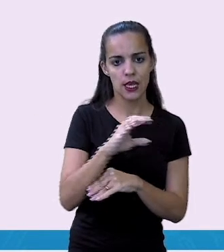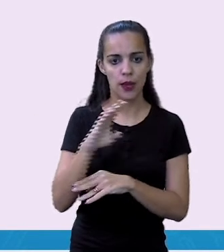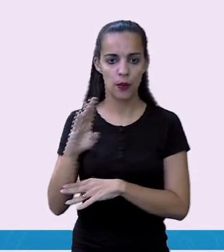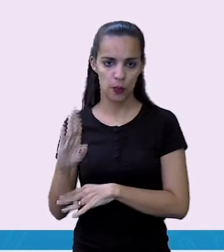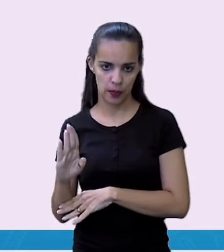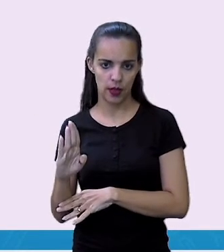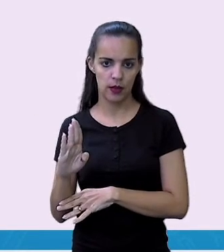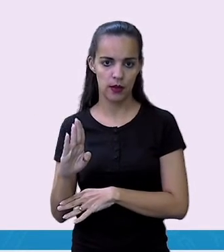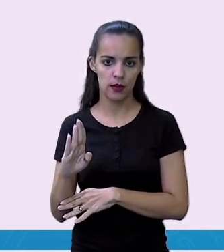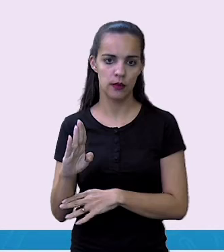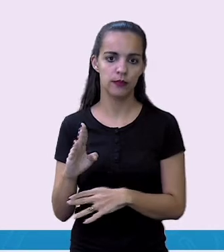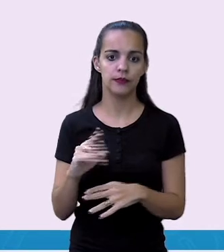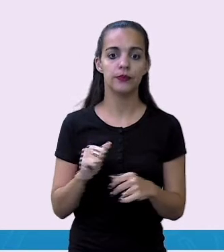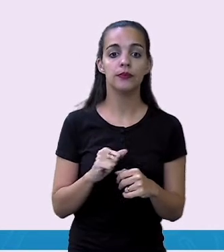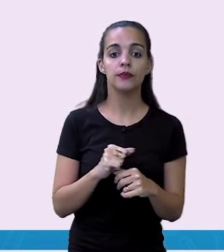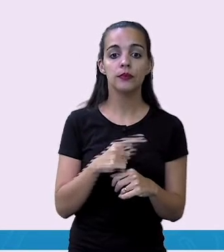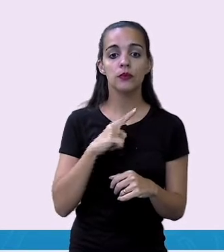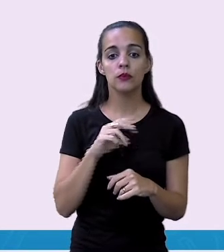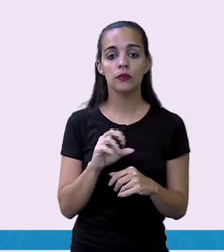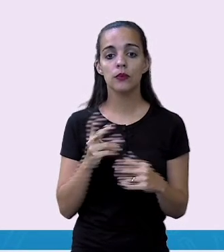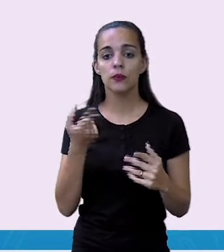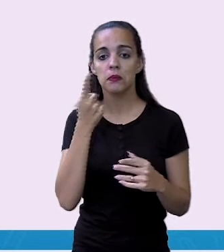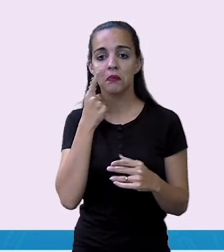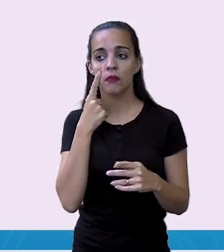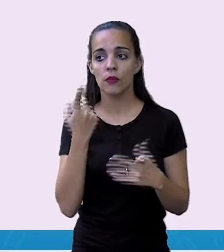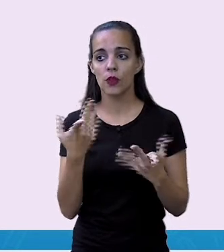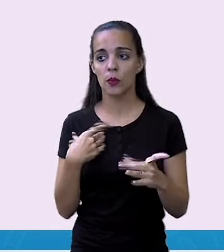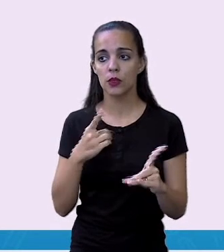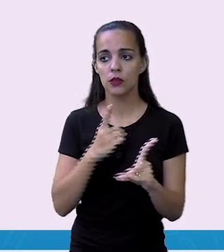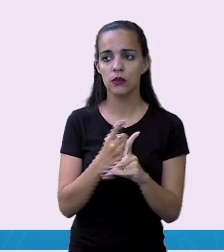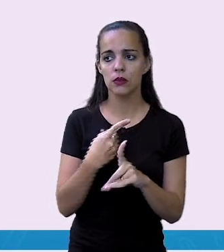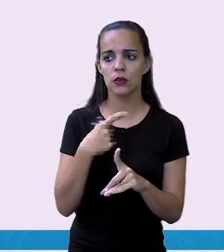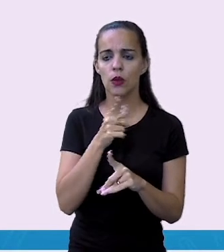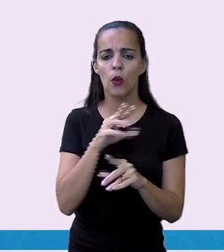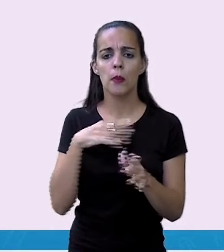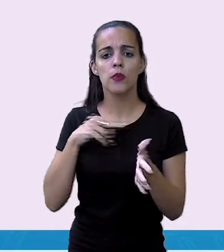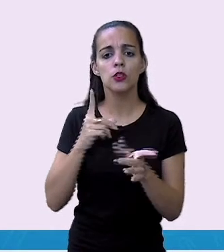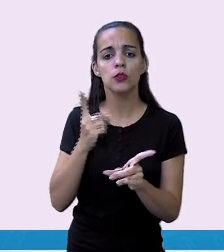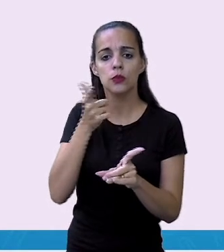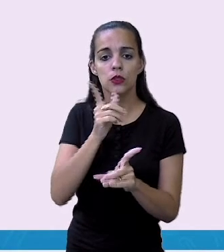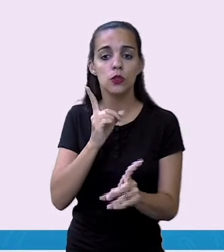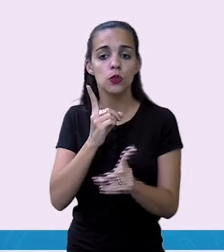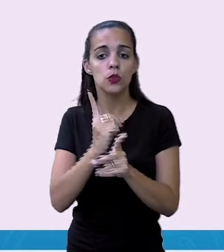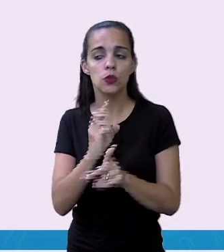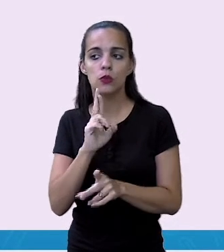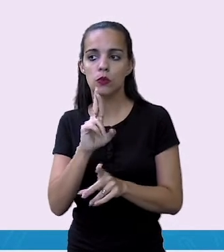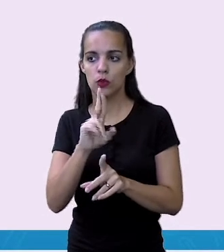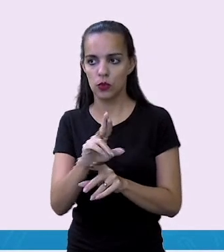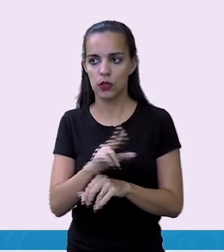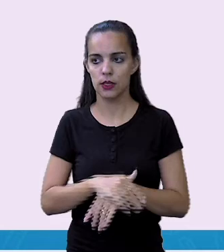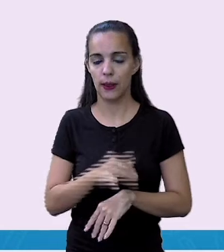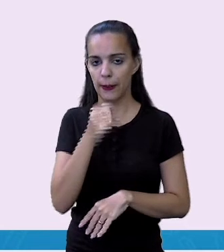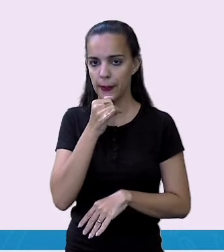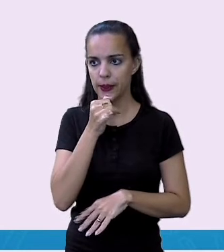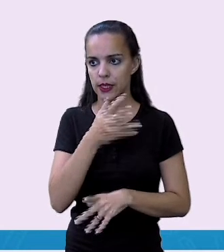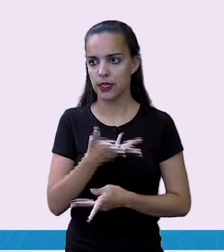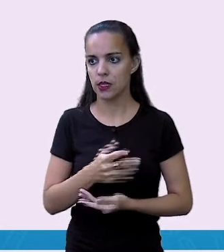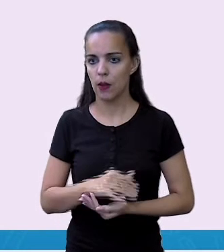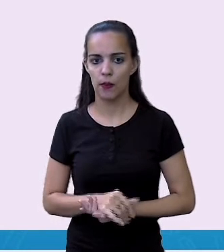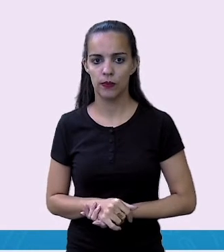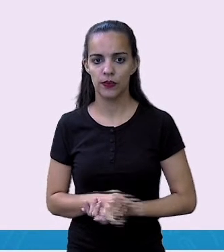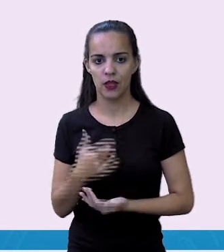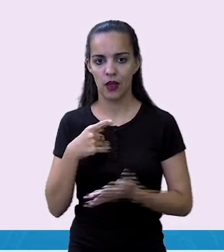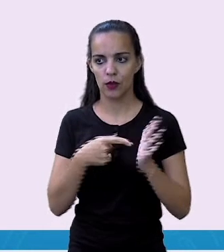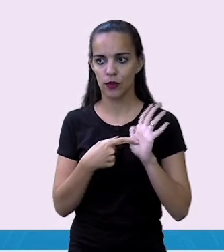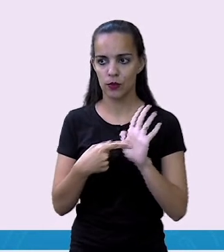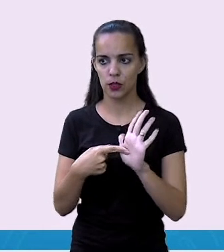C' e B'. Automaticamente, os ângulos são ângulos congruentes. Então, eu